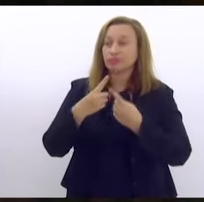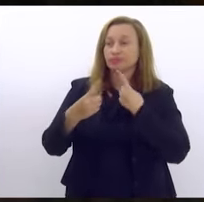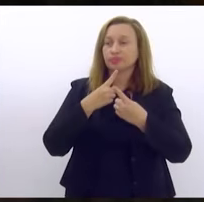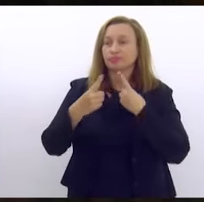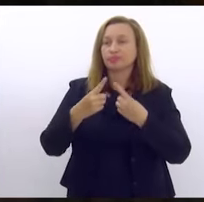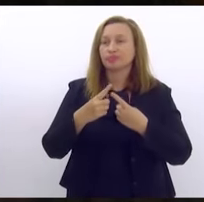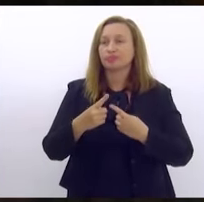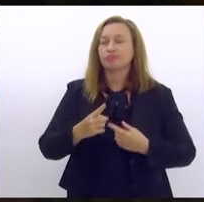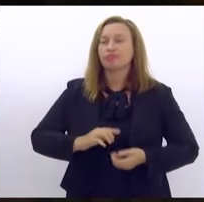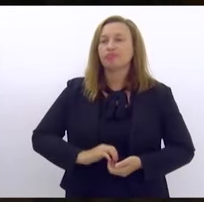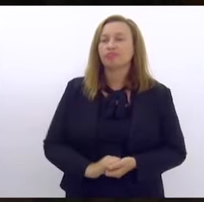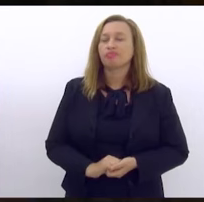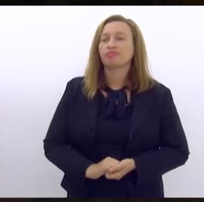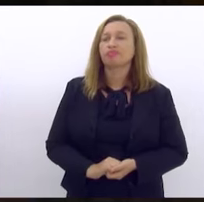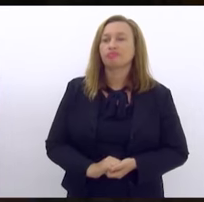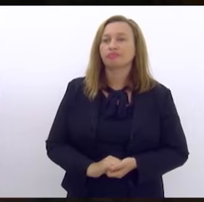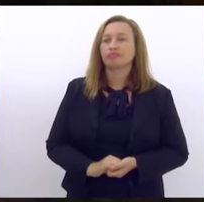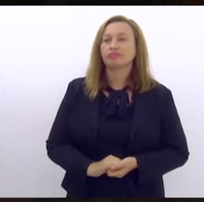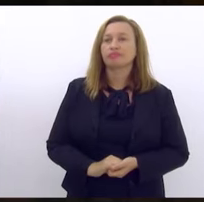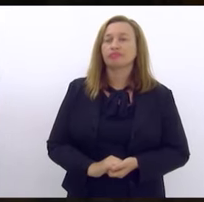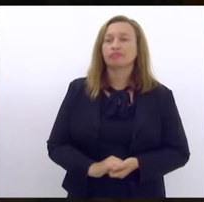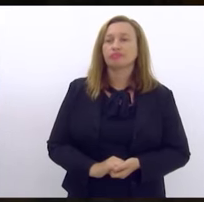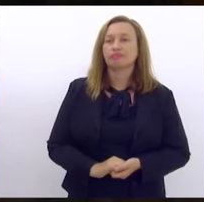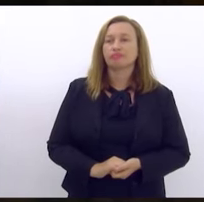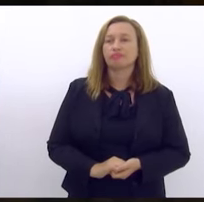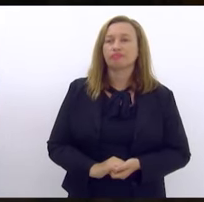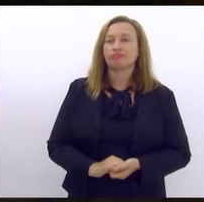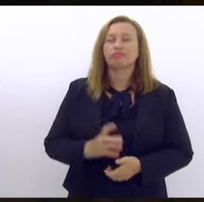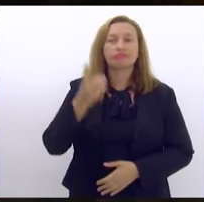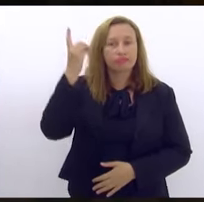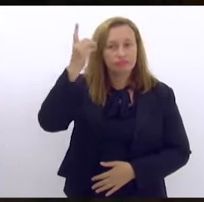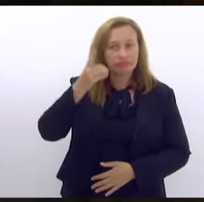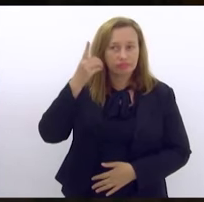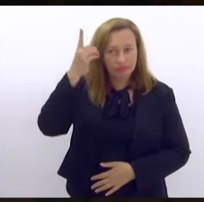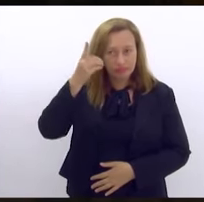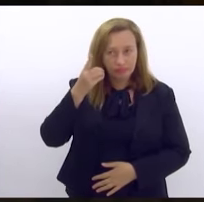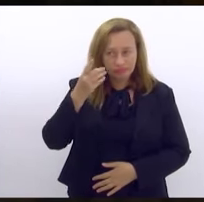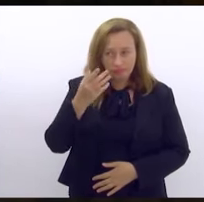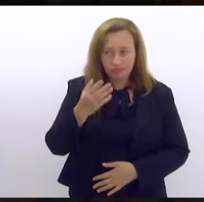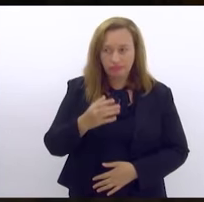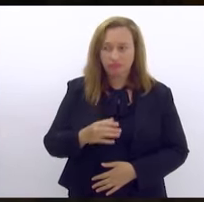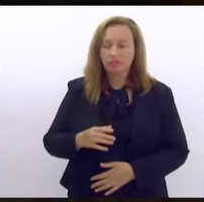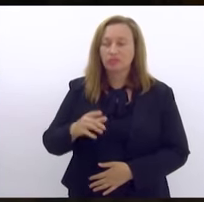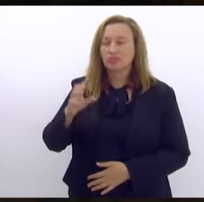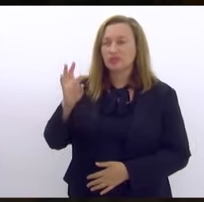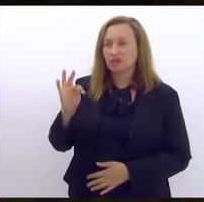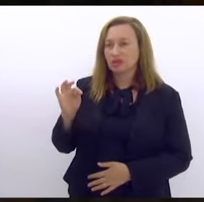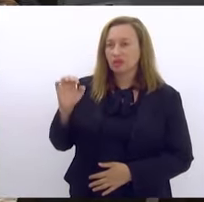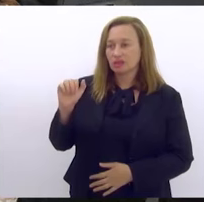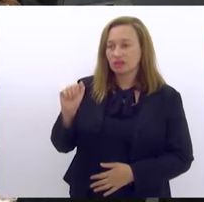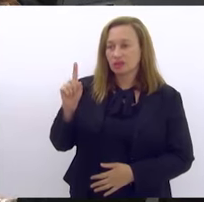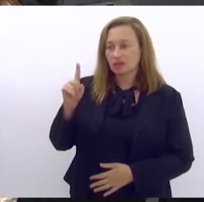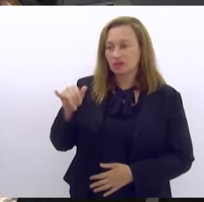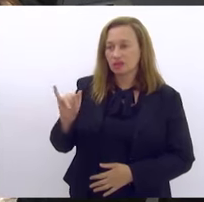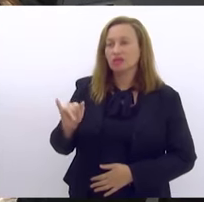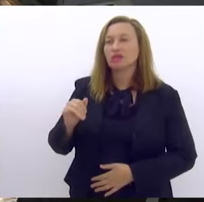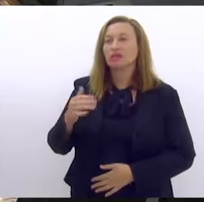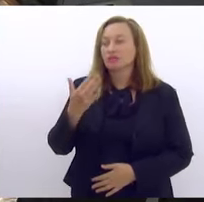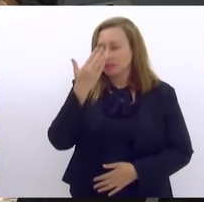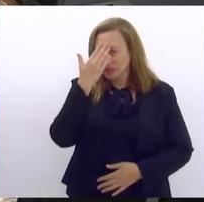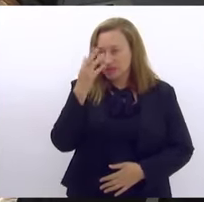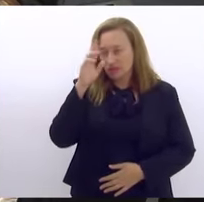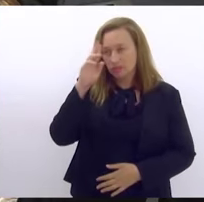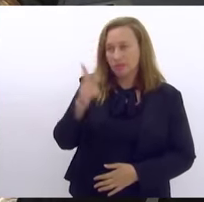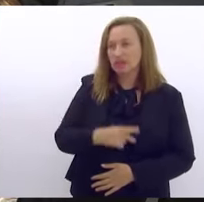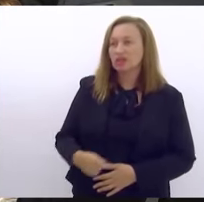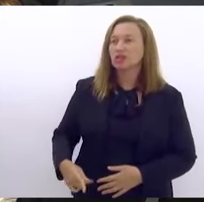discussão, não havendo querer discutir, nosso nobre deputado, autor, Tandy Vieira. Obrigado, senhor presidente. Brevemente,